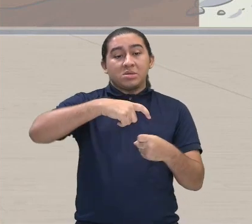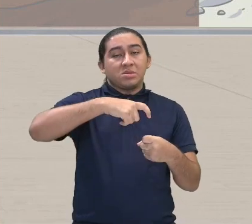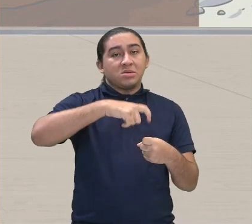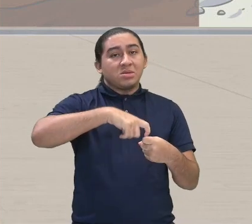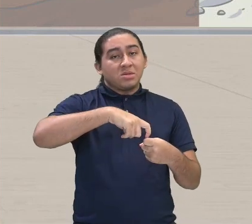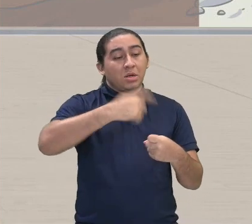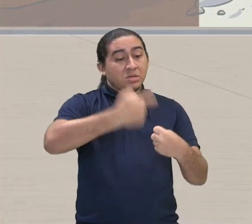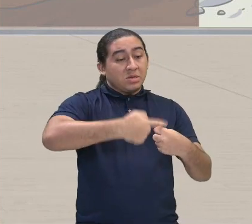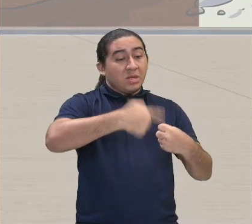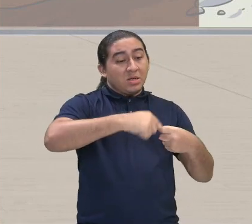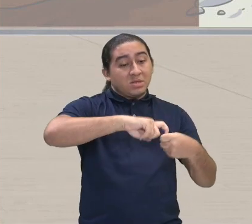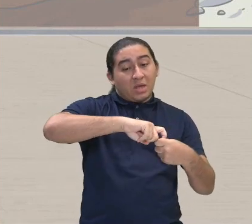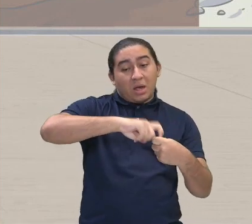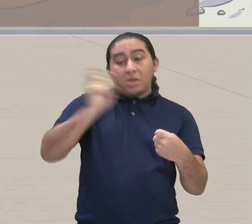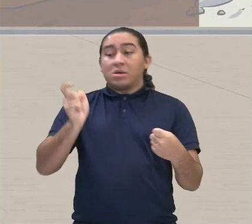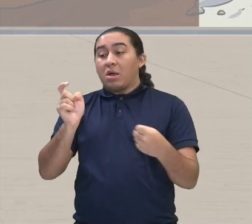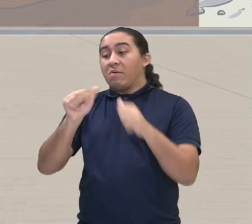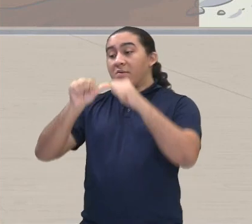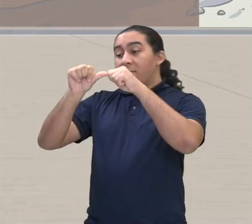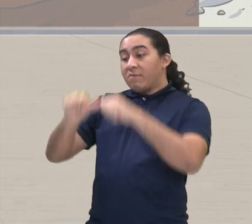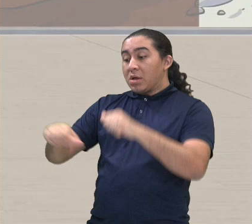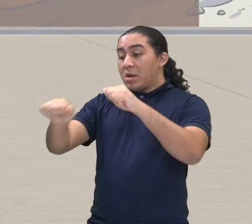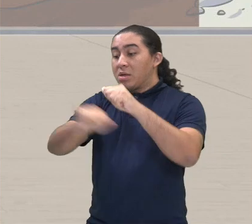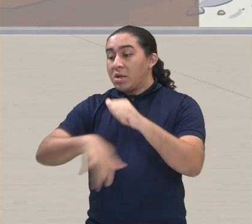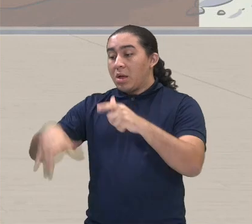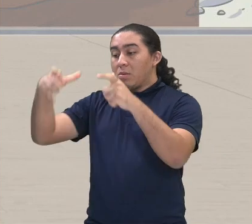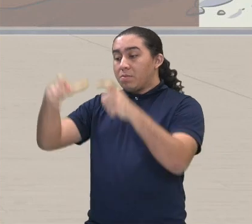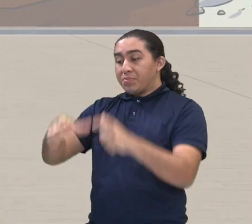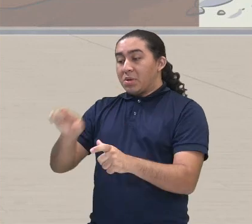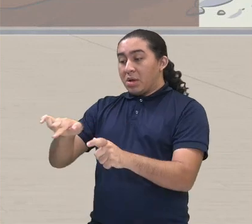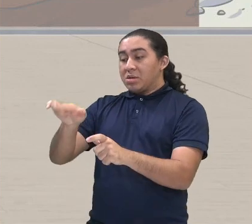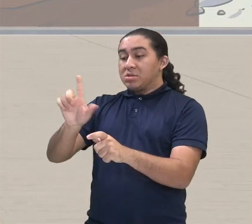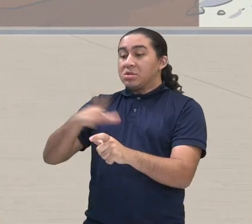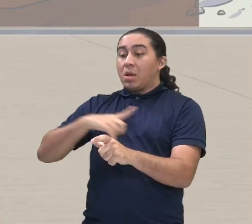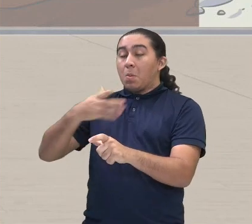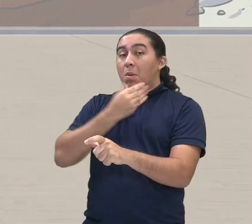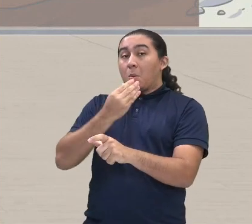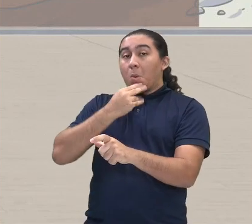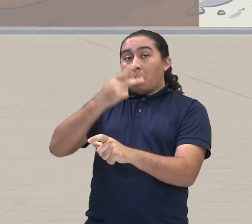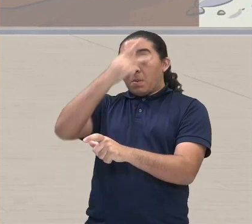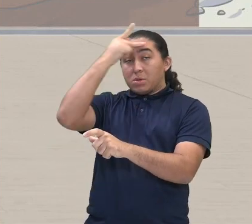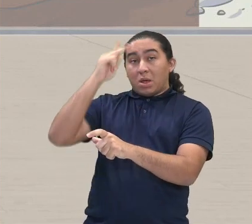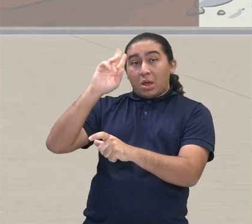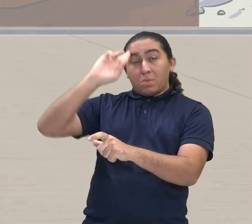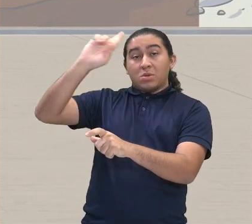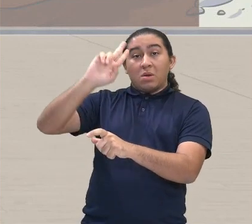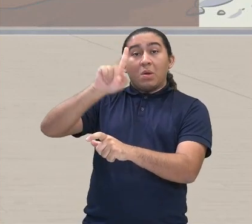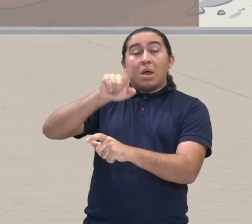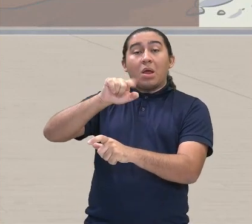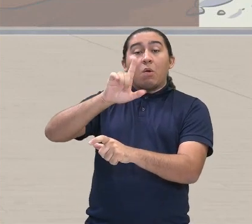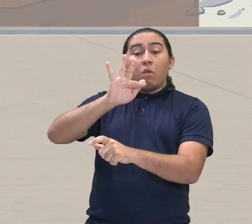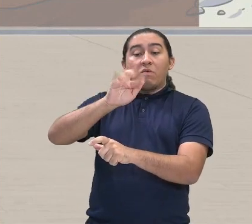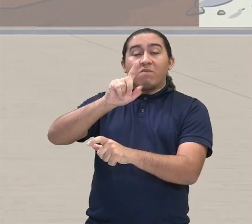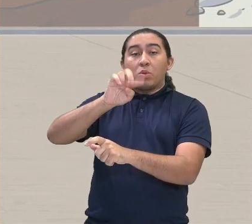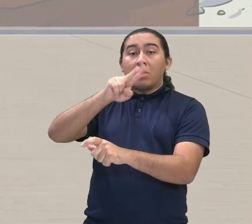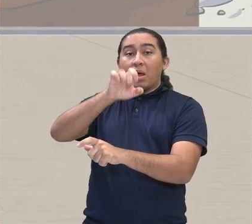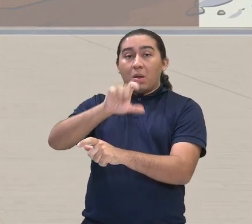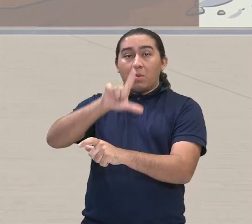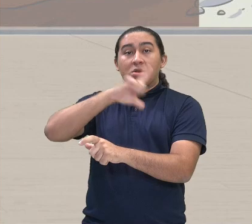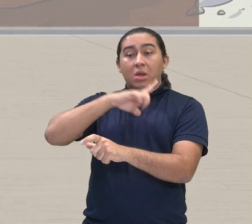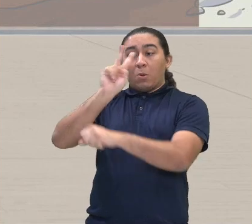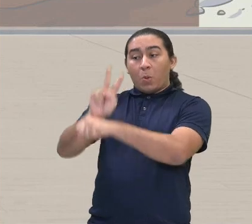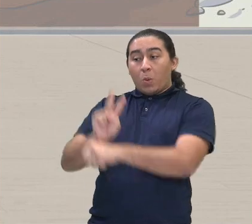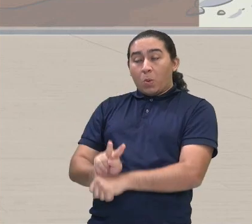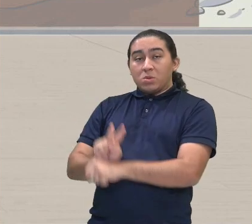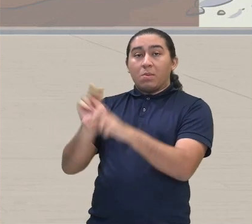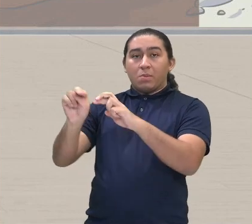campo, se estabeleciam numa terra, estavam ligadas a um senhor feudal que agora deveria as proteger. E o poder passa então a